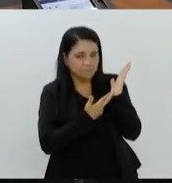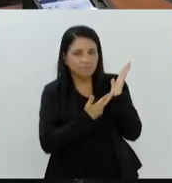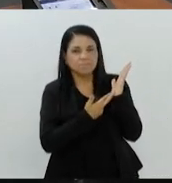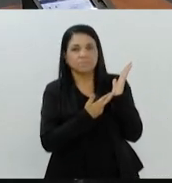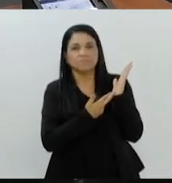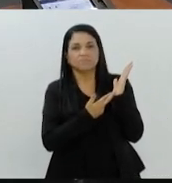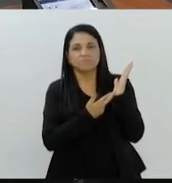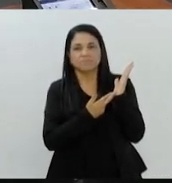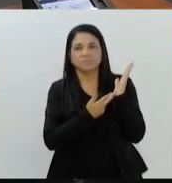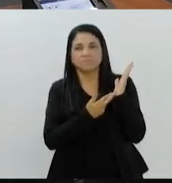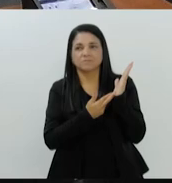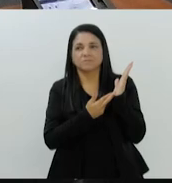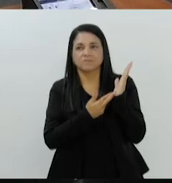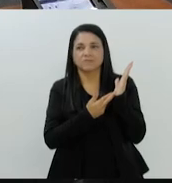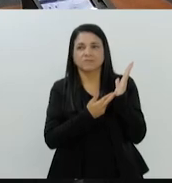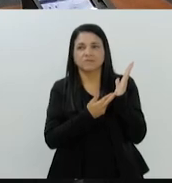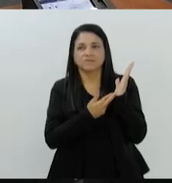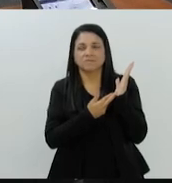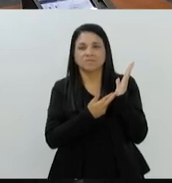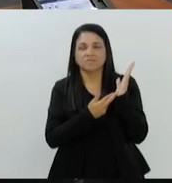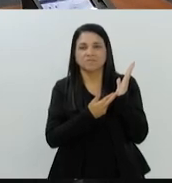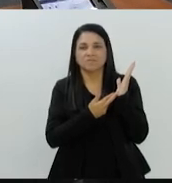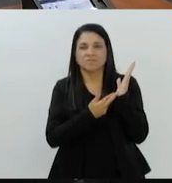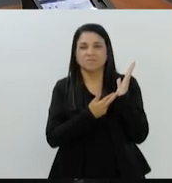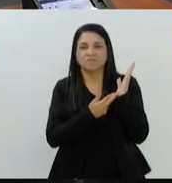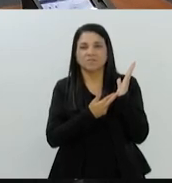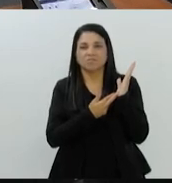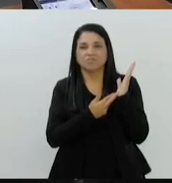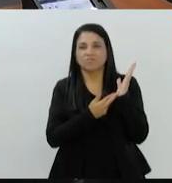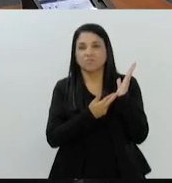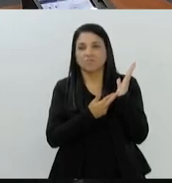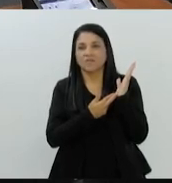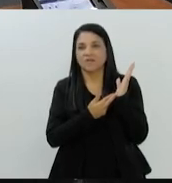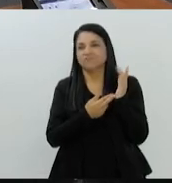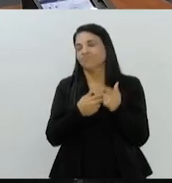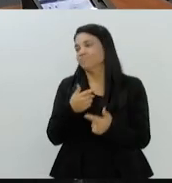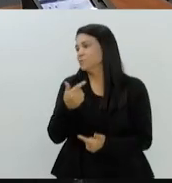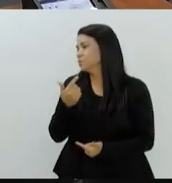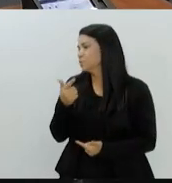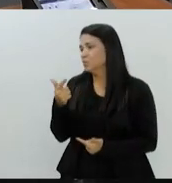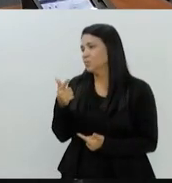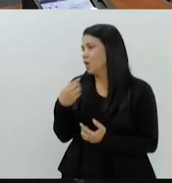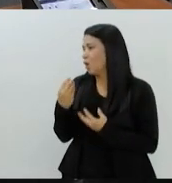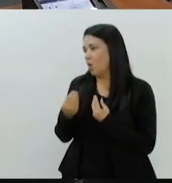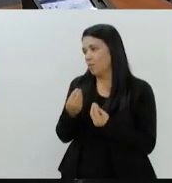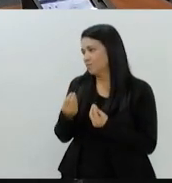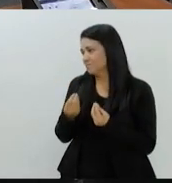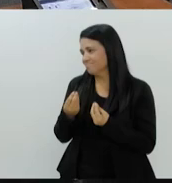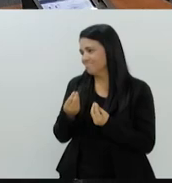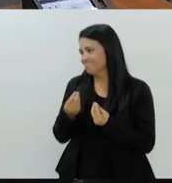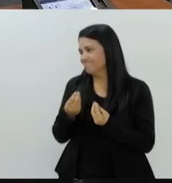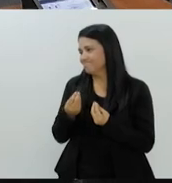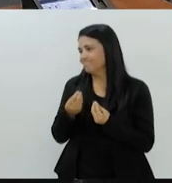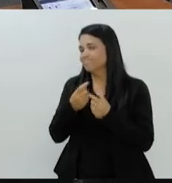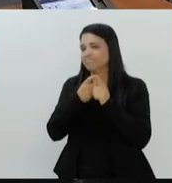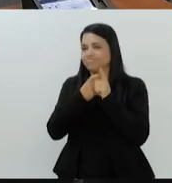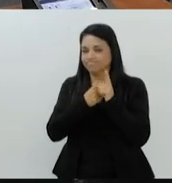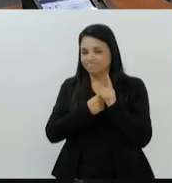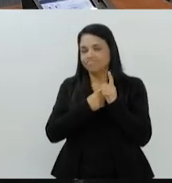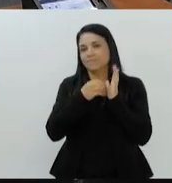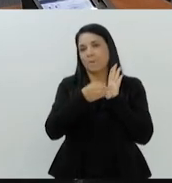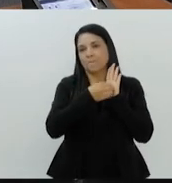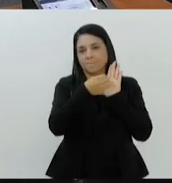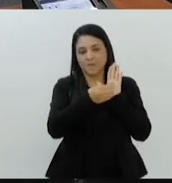ter, considerar a emenda. Não tem como, deputado, desculpe, não? Mas não tem. Está pendente de parecer. Tem